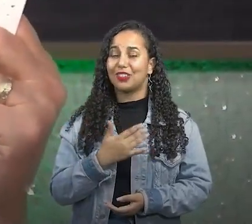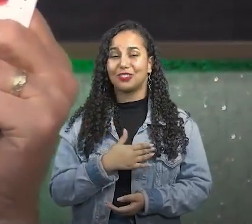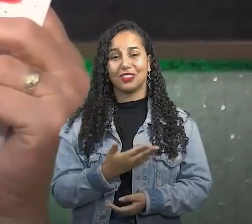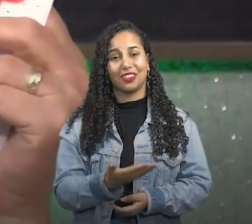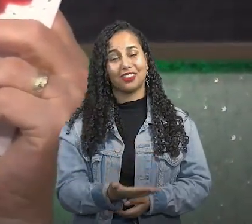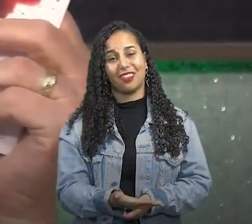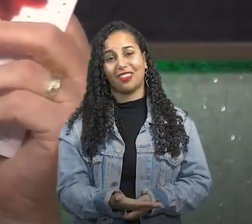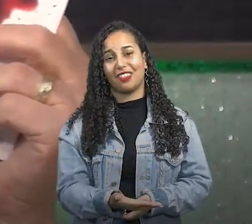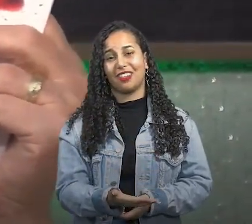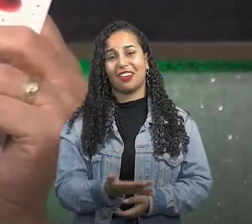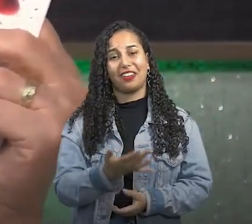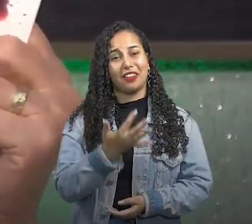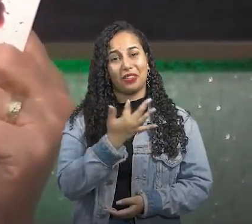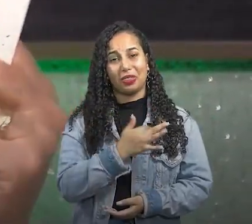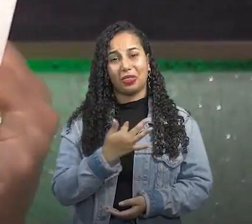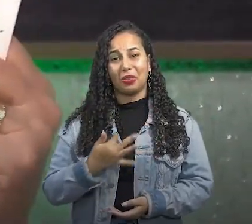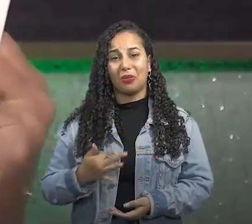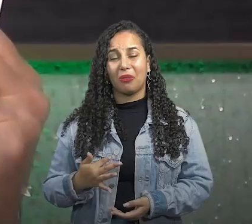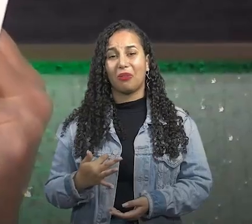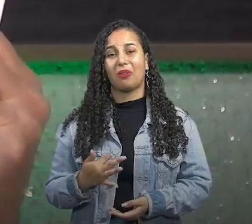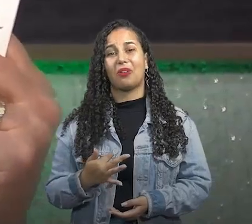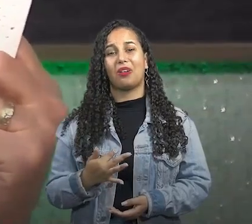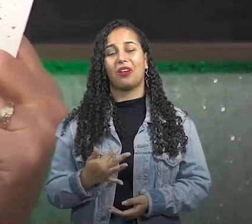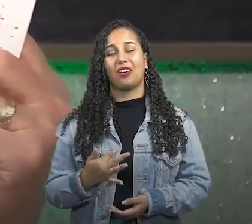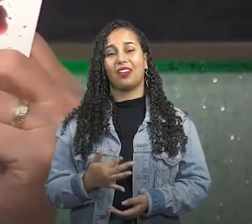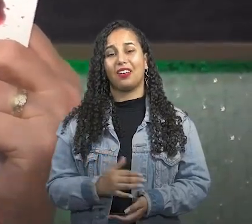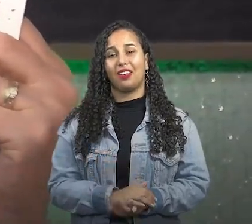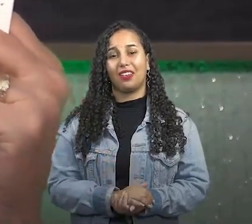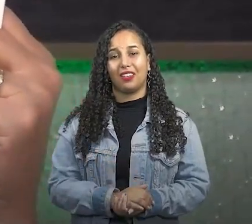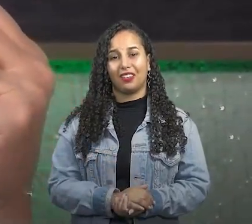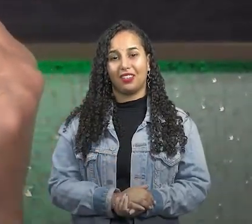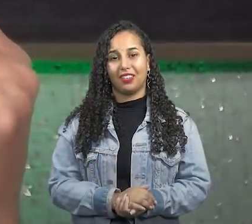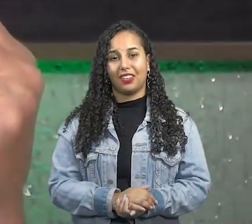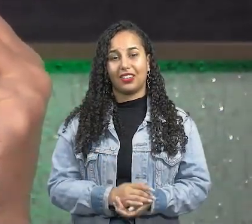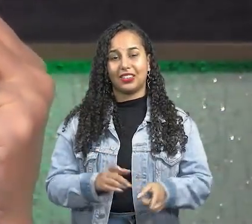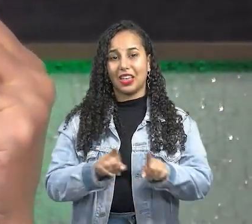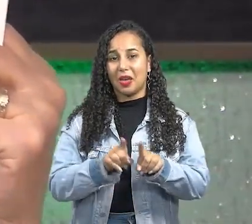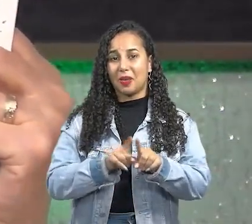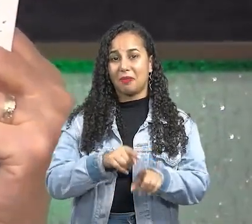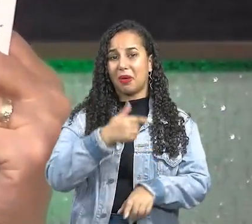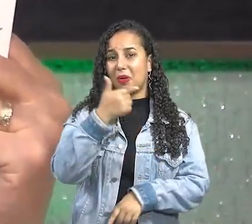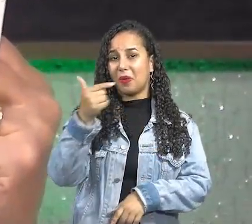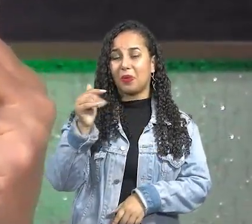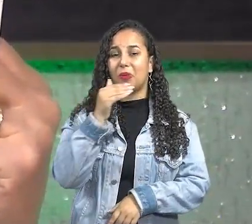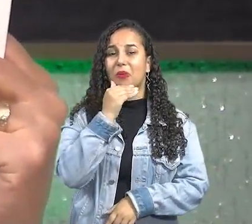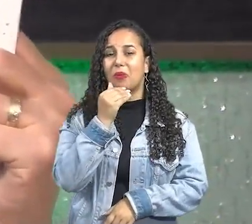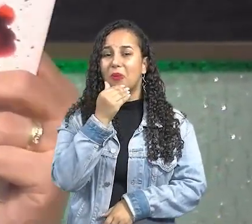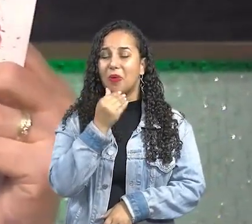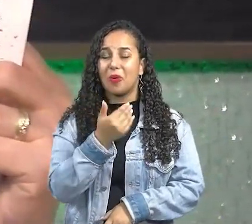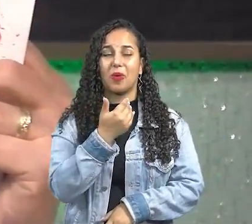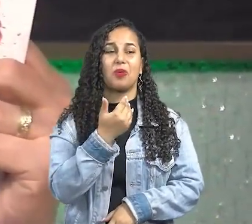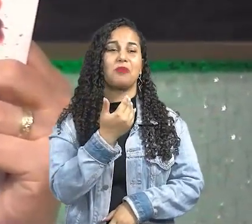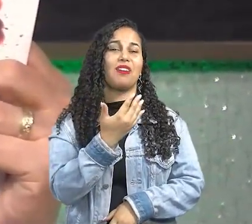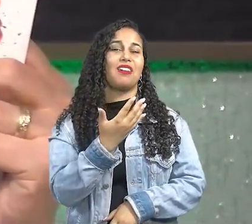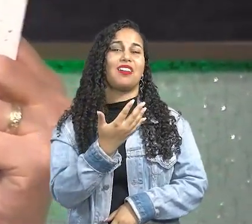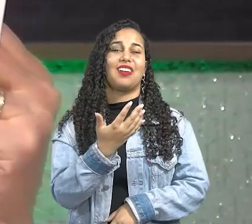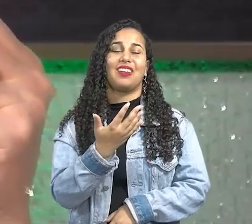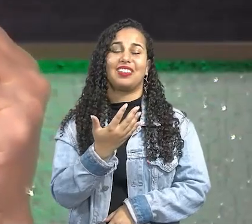Brandão. Que dor na alma, o Paulo César, que organizava o som da